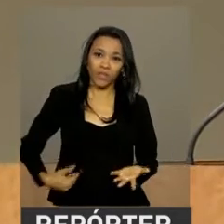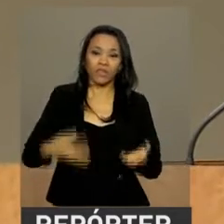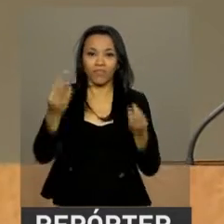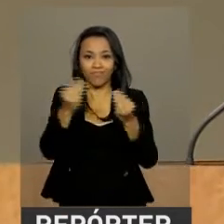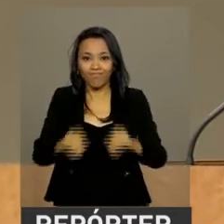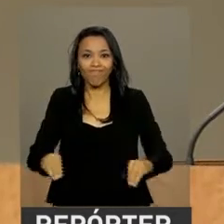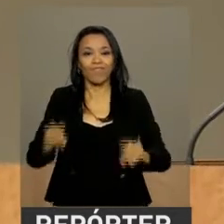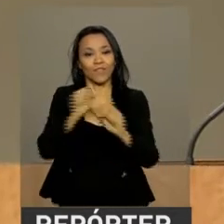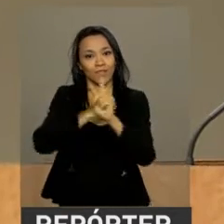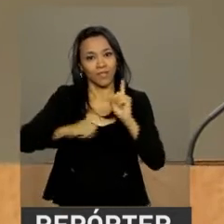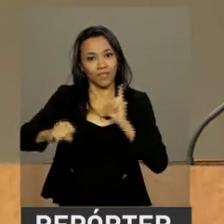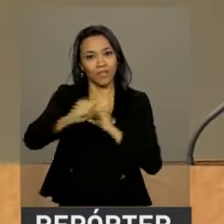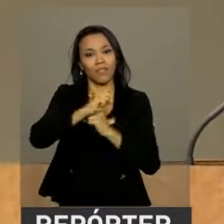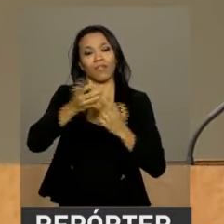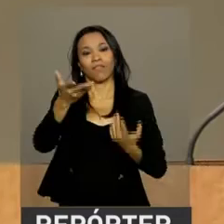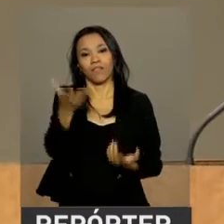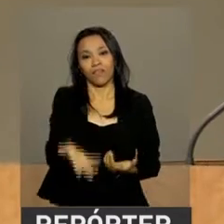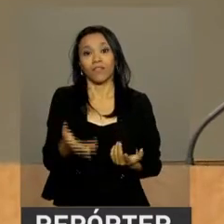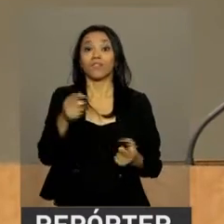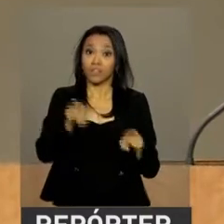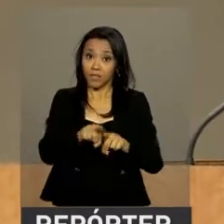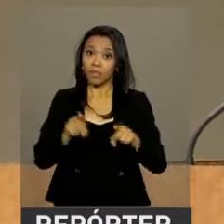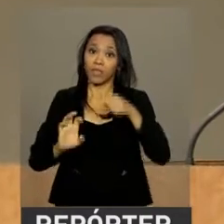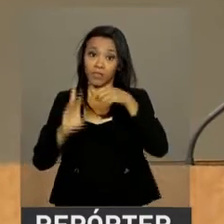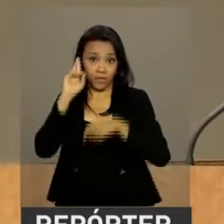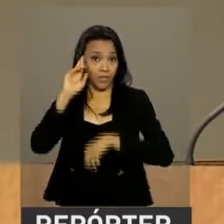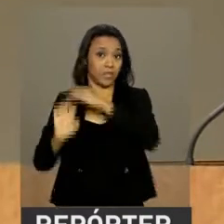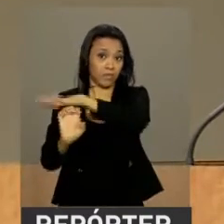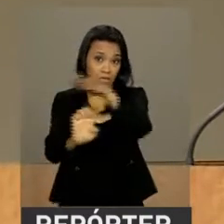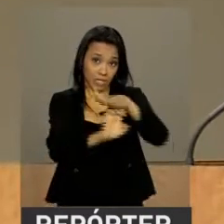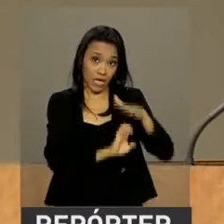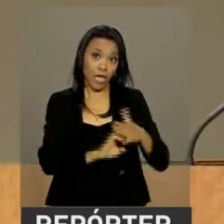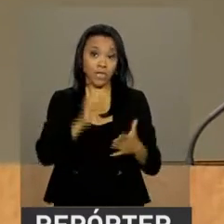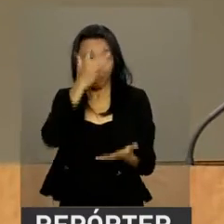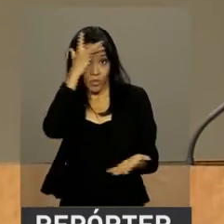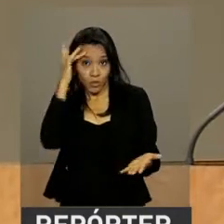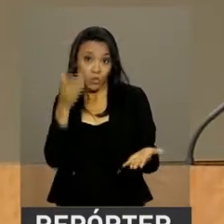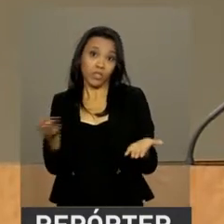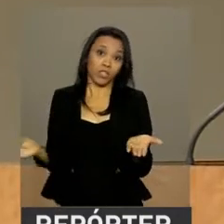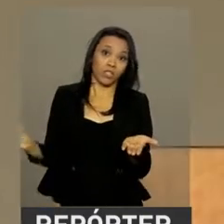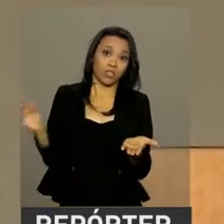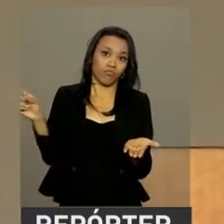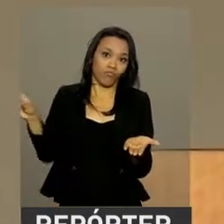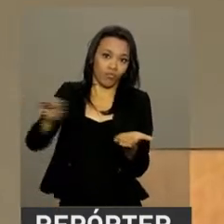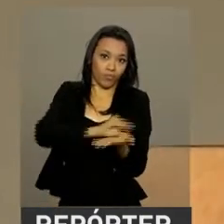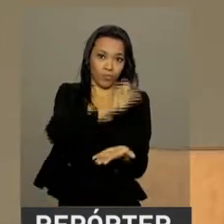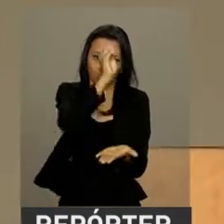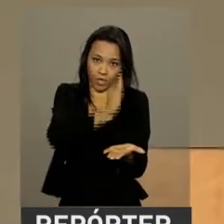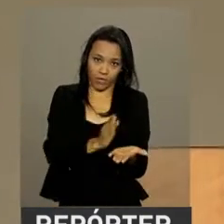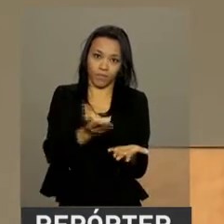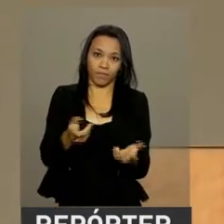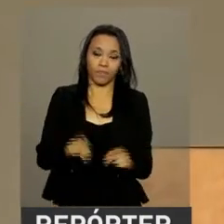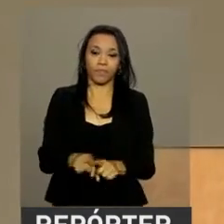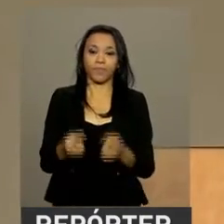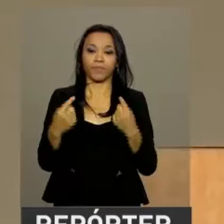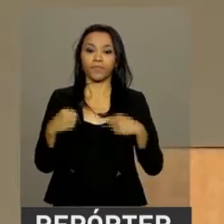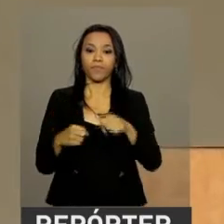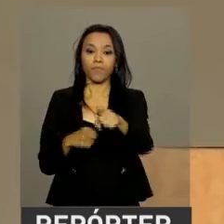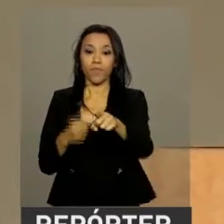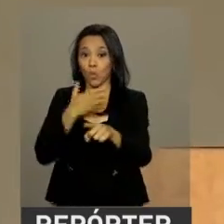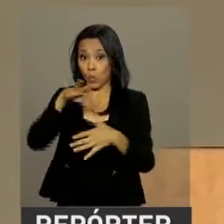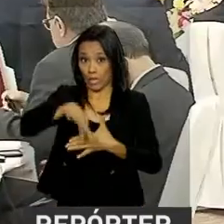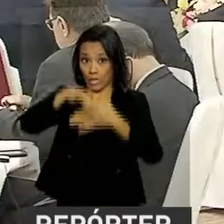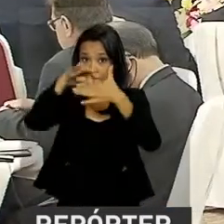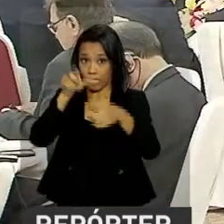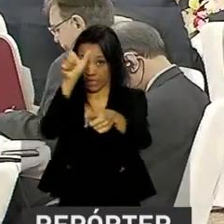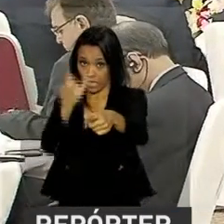brasileiro, afetou empresários e investidores do Brasil e do mundo. No encontro em que o líder da Federação